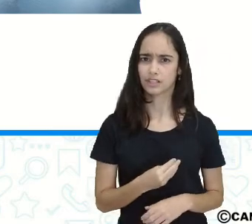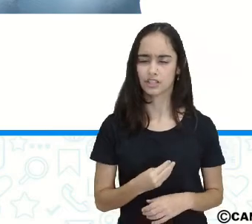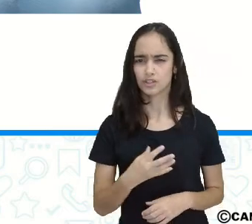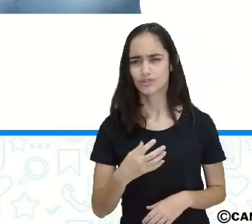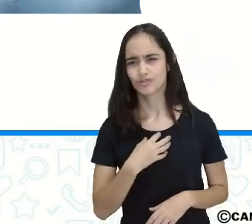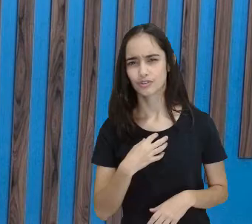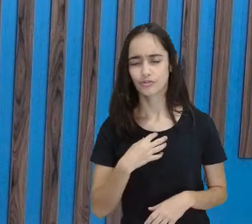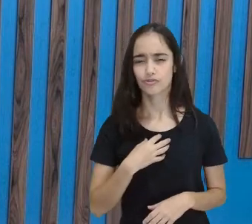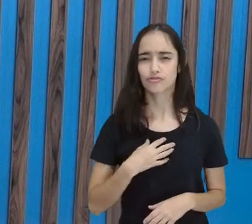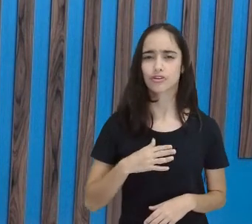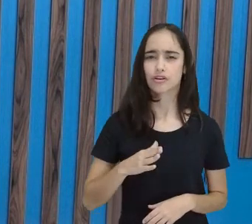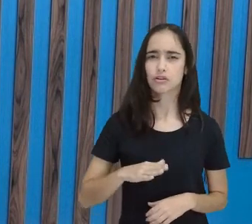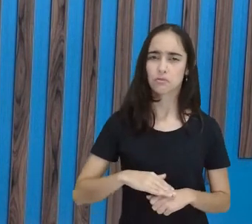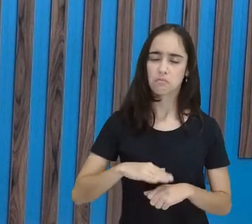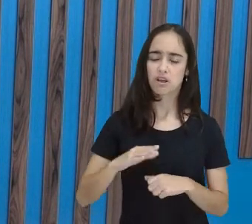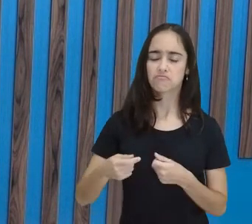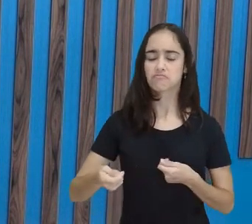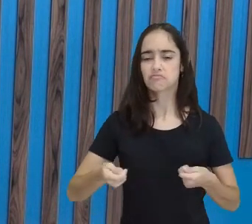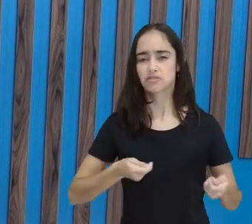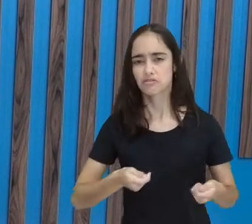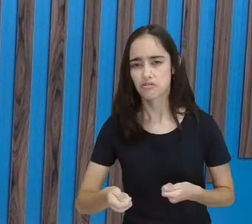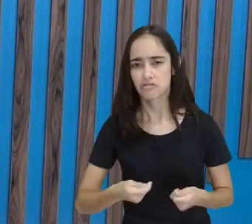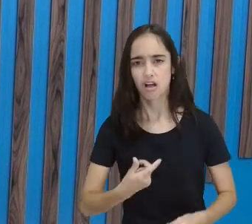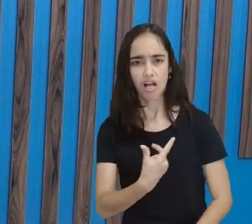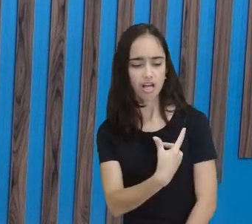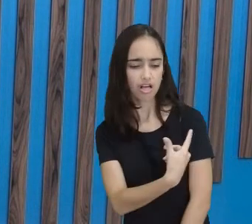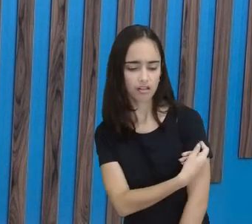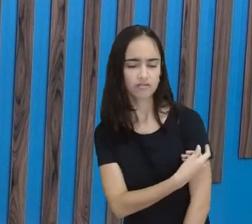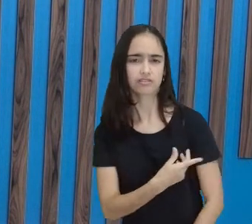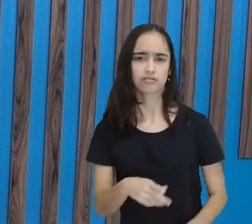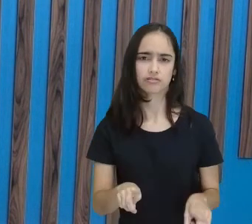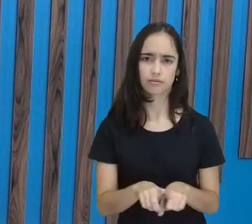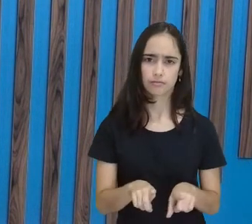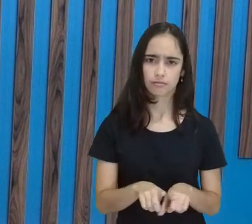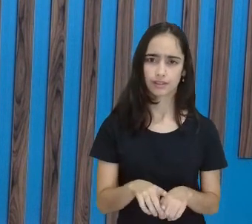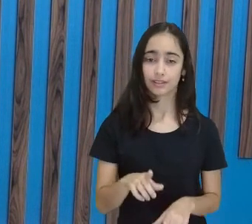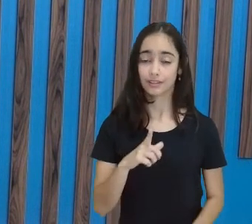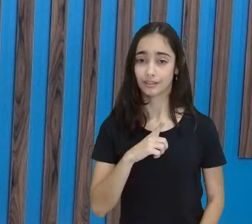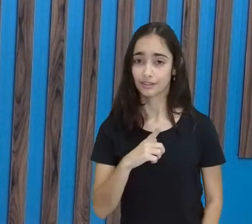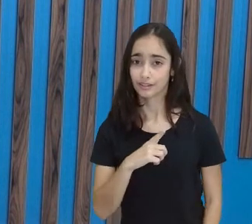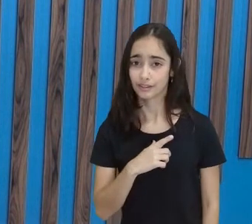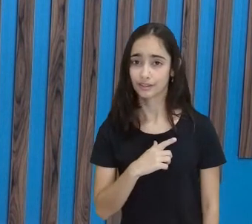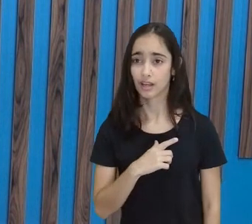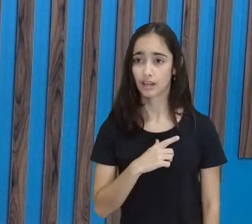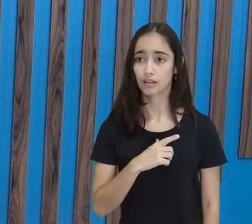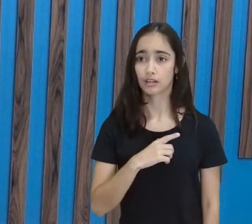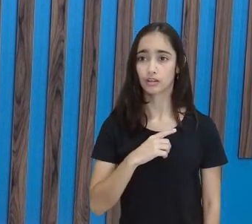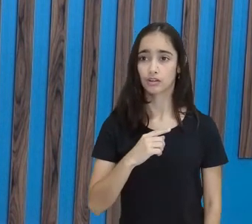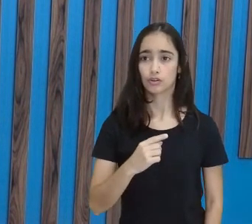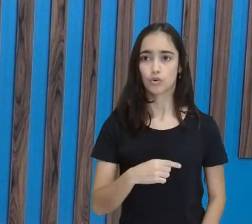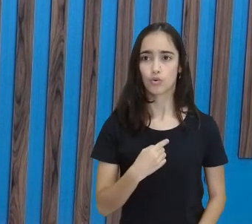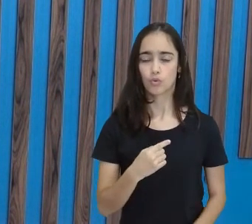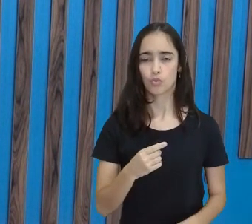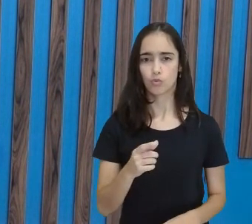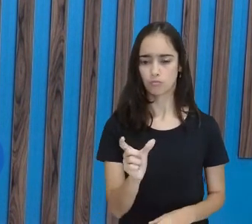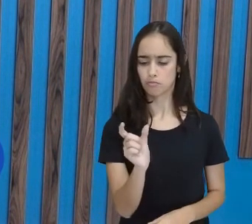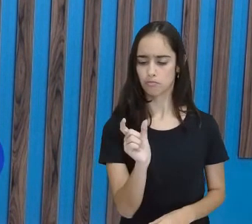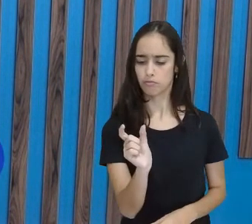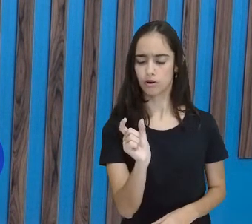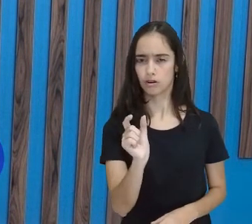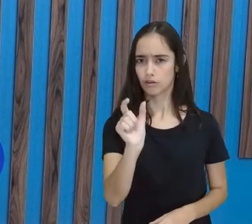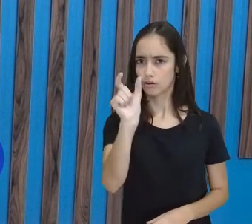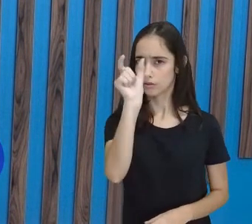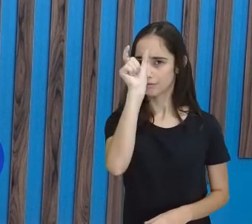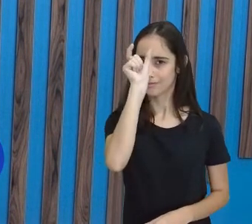branda, já controlada com vacinas e tal, tudo mais, nós temos esse termômetro aqui que ficou bem conhecido entre nós, né, num